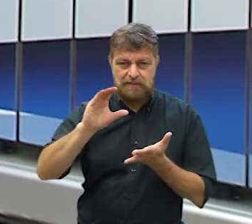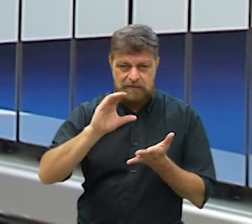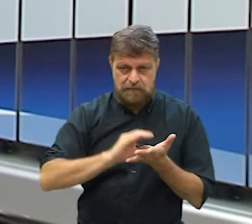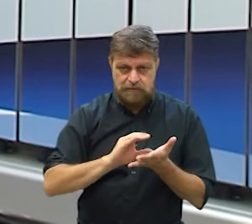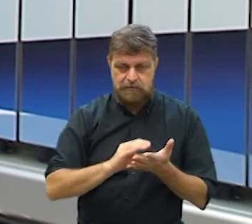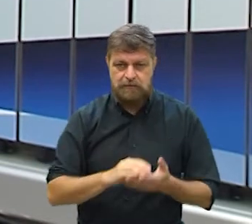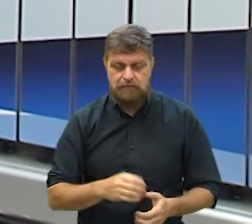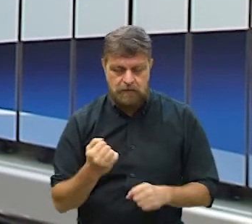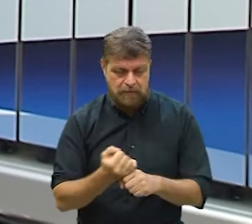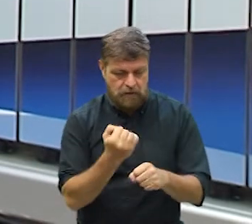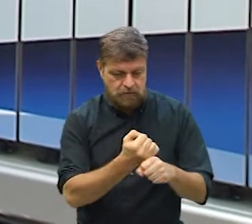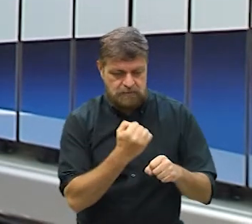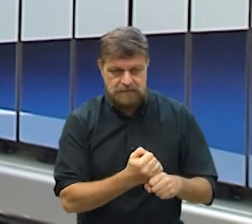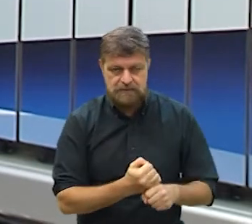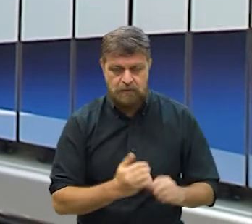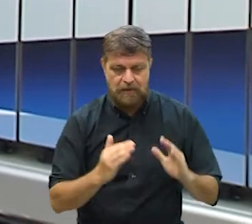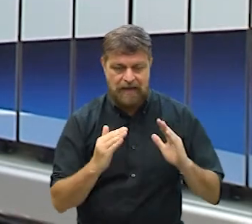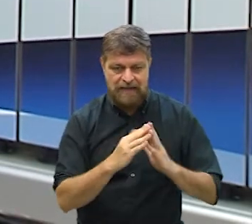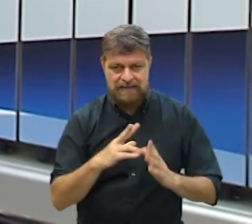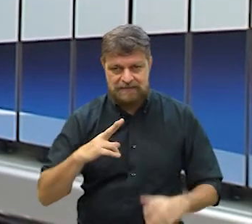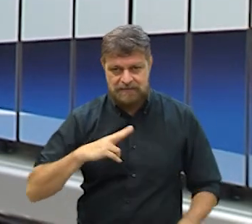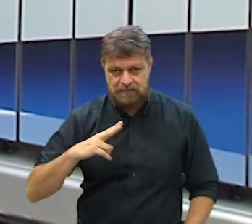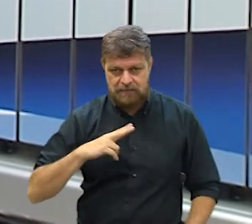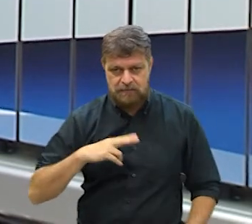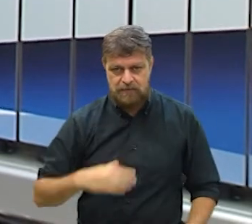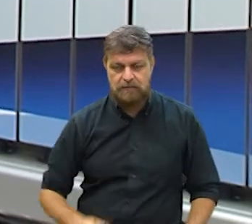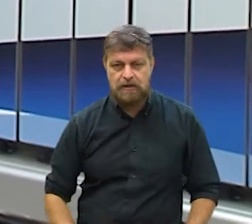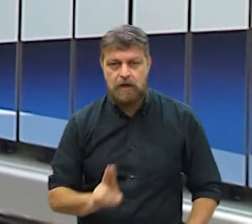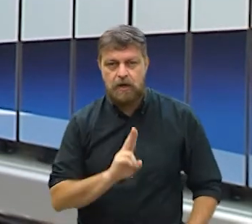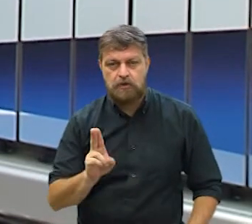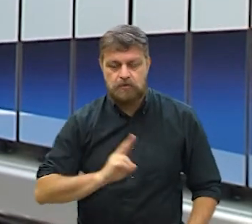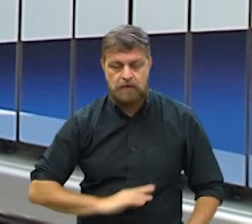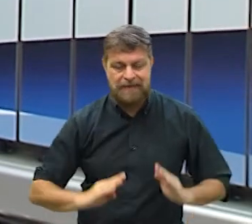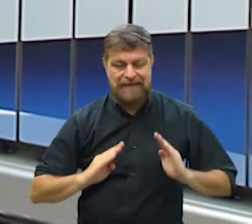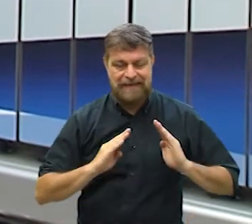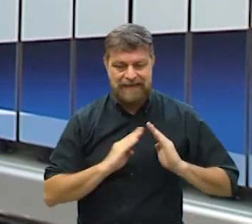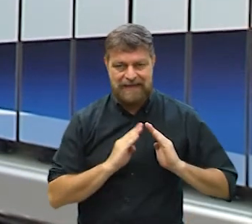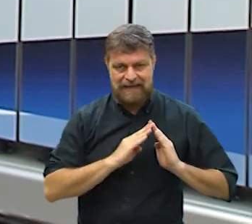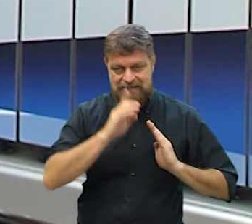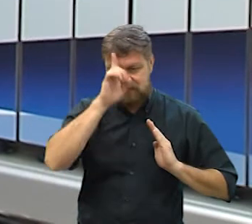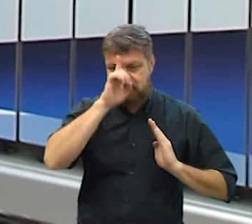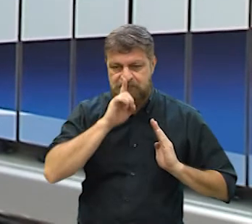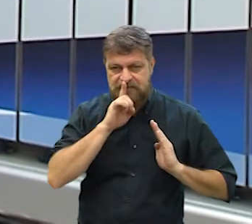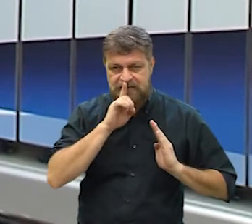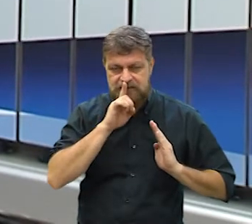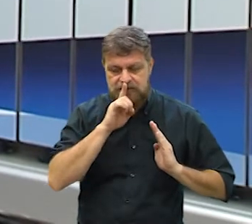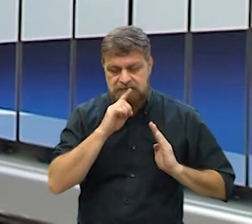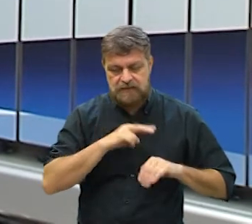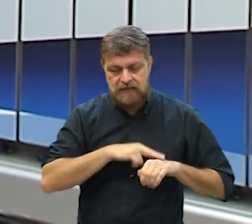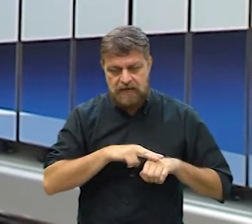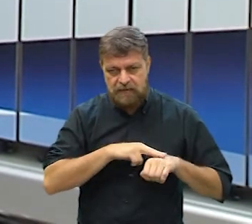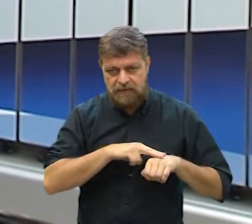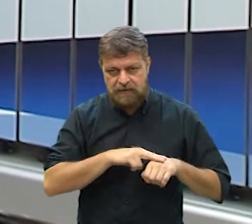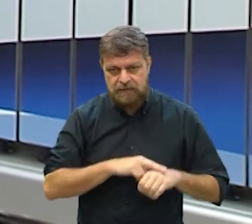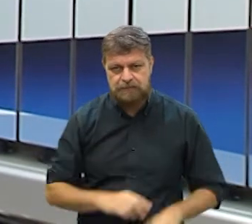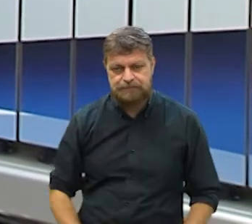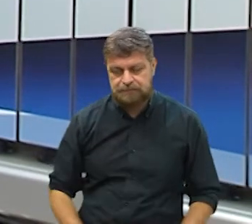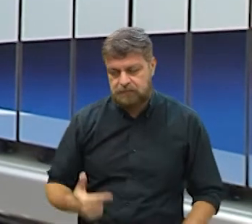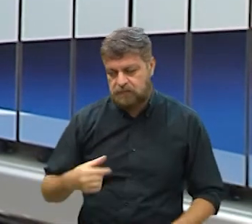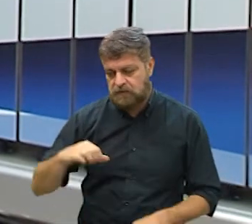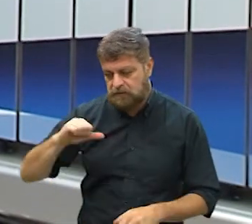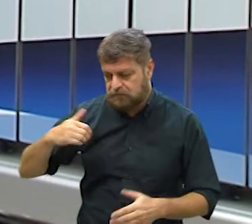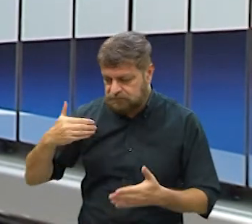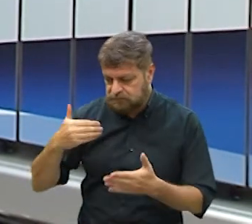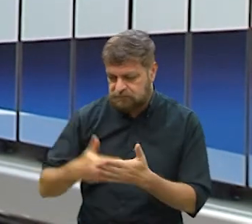de financiamento para a casa própria, que é o Casa Verde e Amarela. De 2019 para